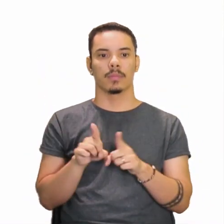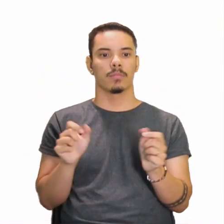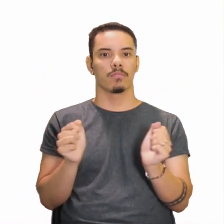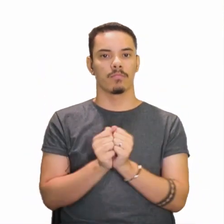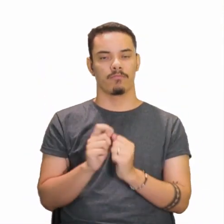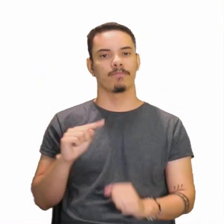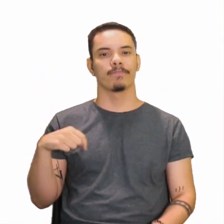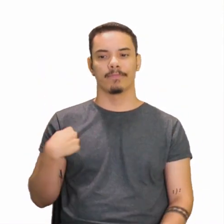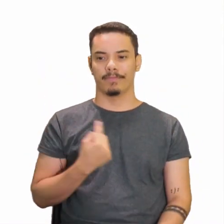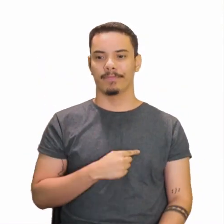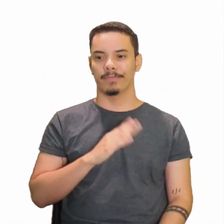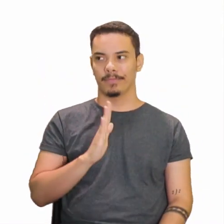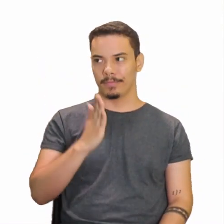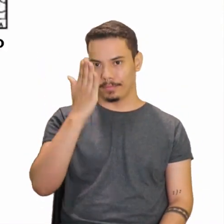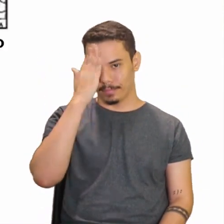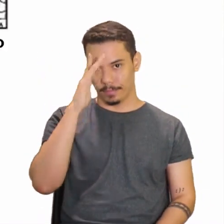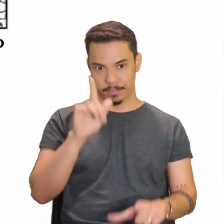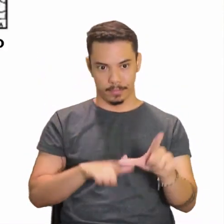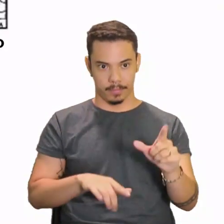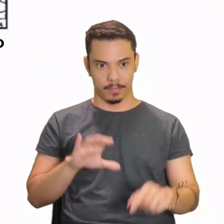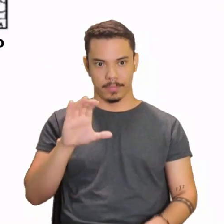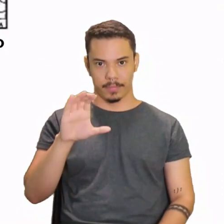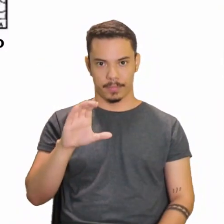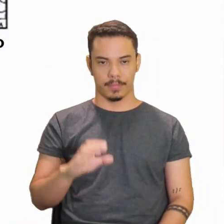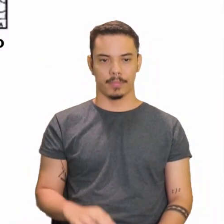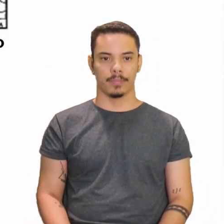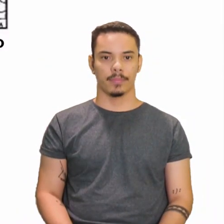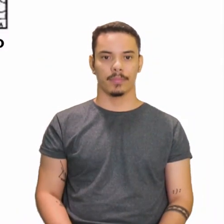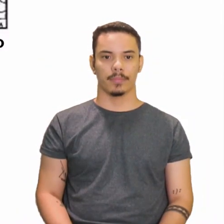já sabe, é a letra C, o gabarito, beleza?